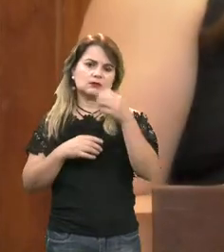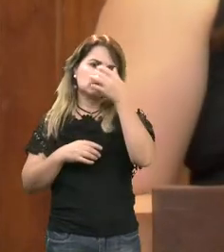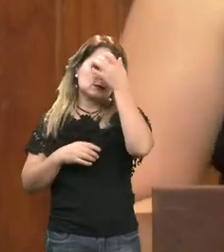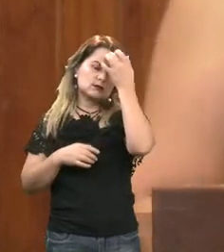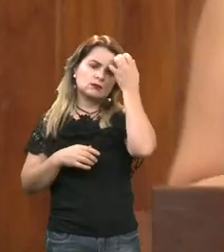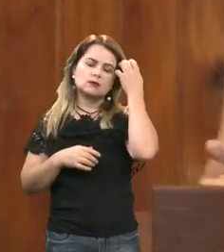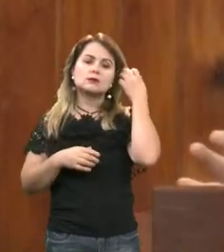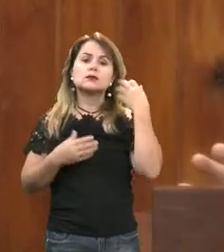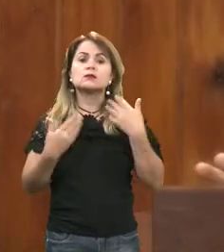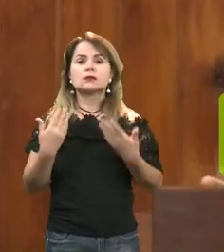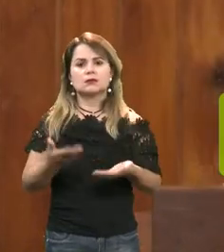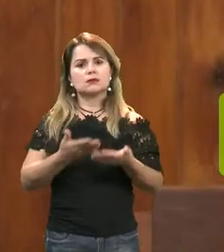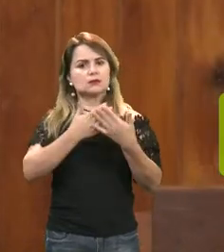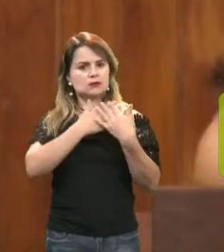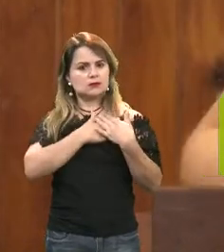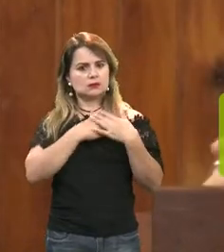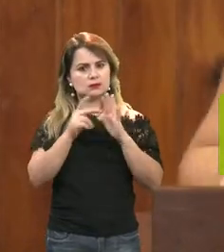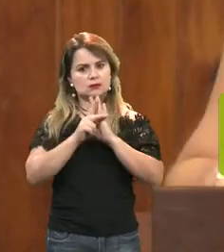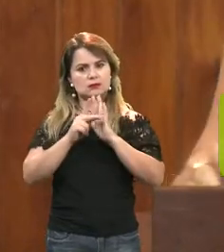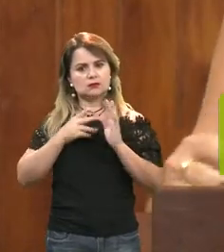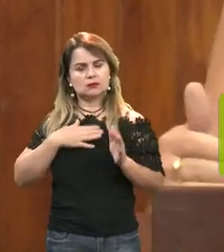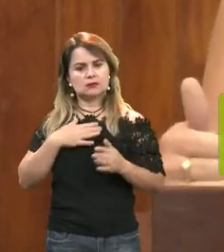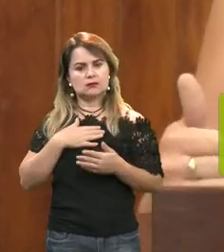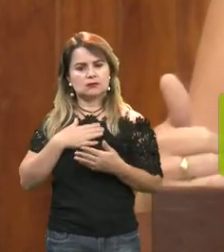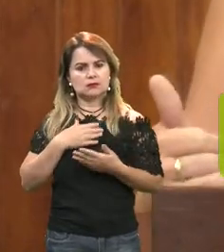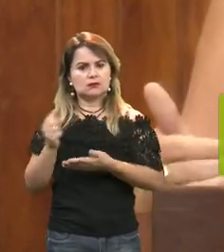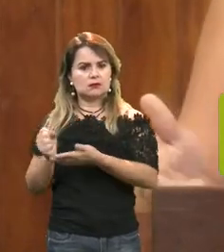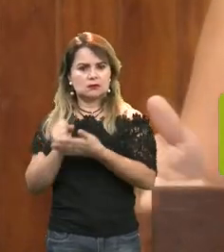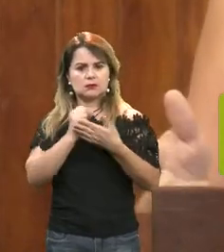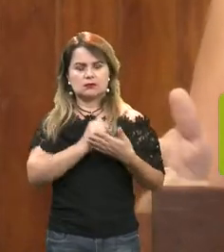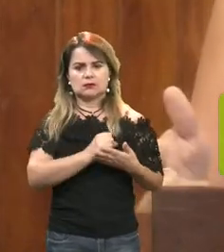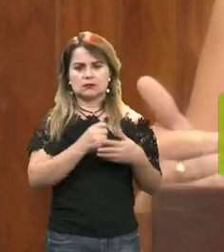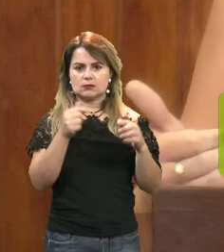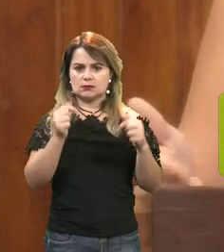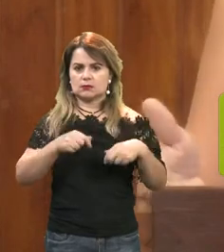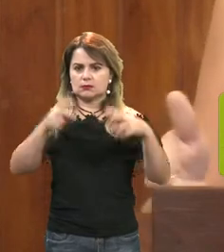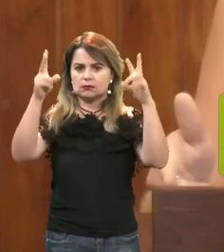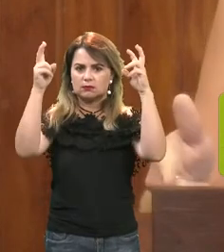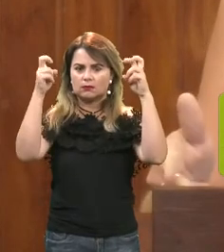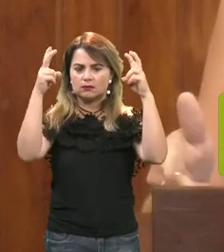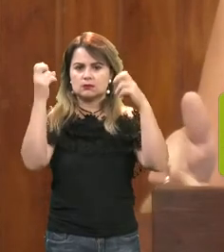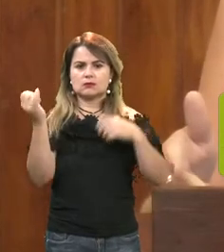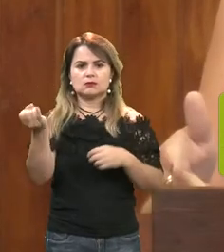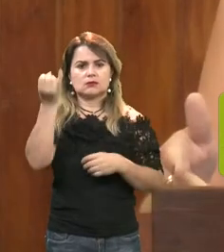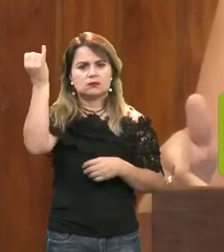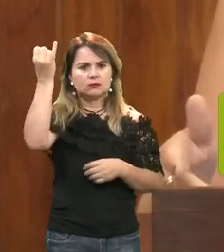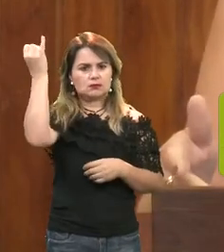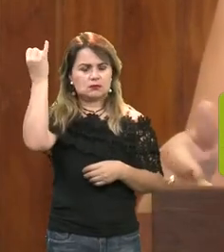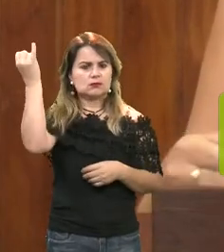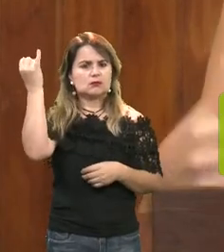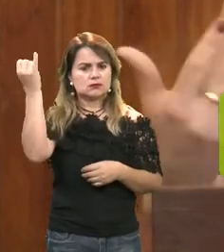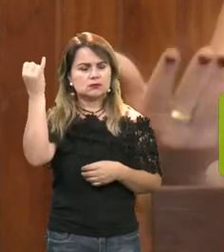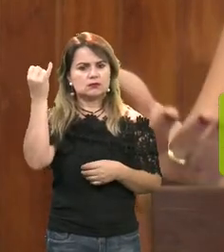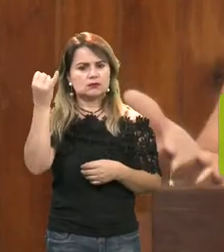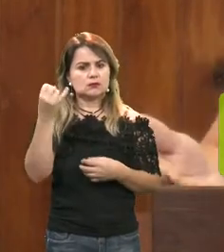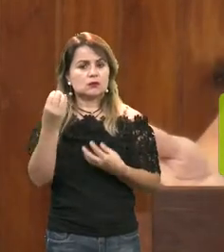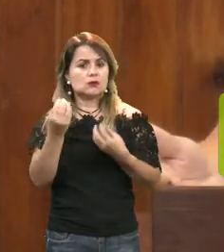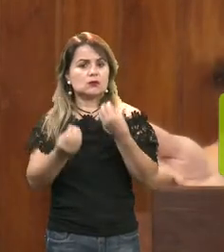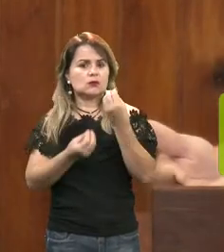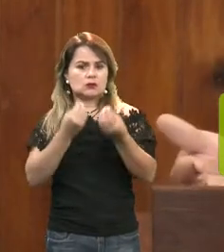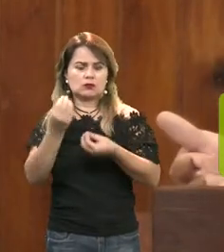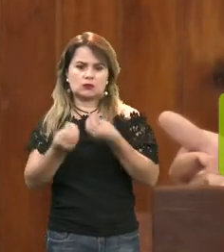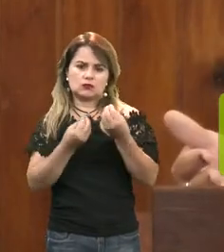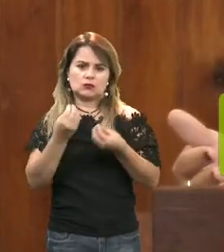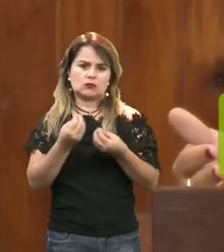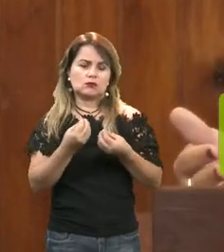A minha responsabilidade é trazer uma das grandes questões que envolvem o tema, né? Qual é o nosso